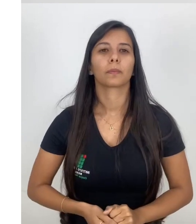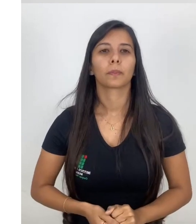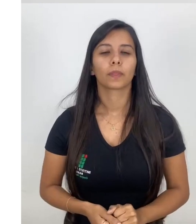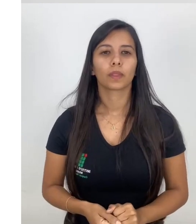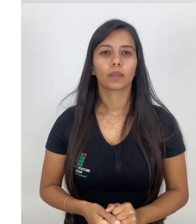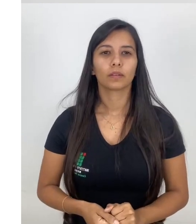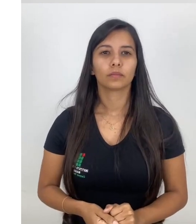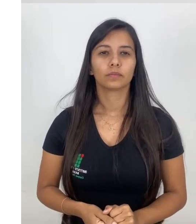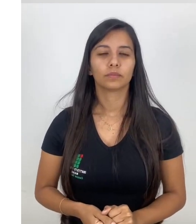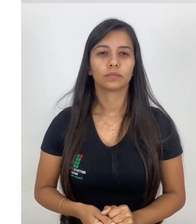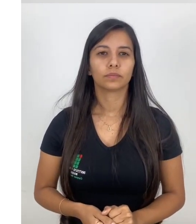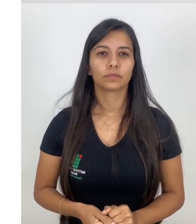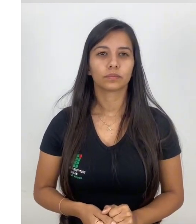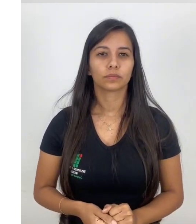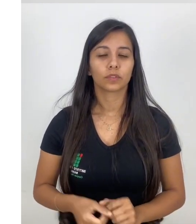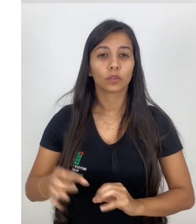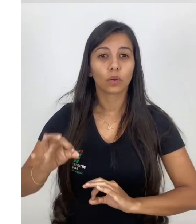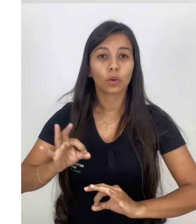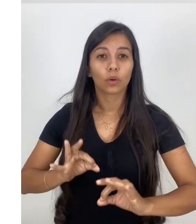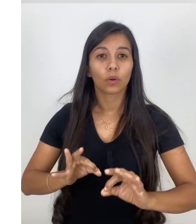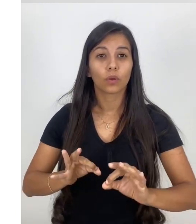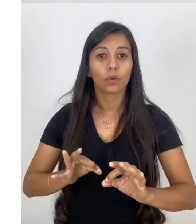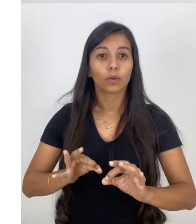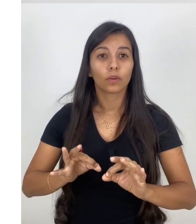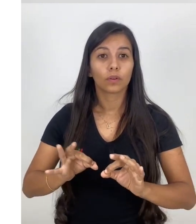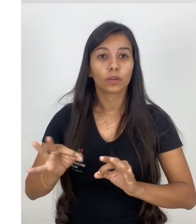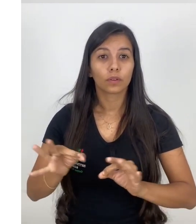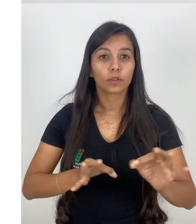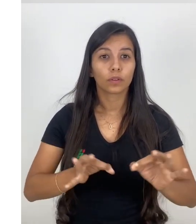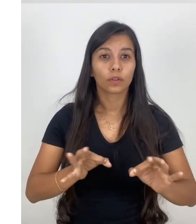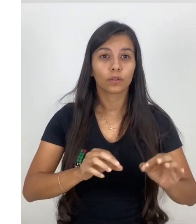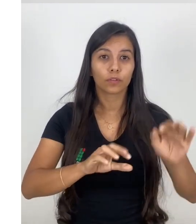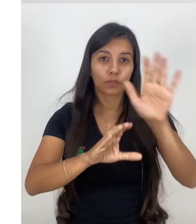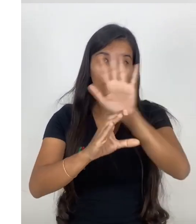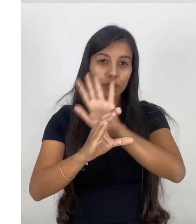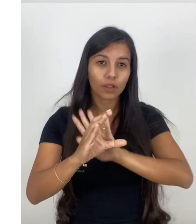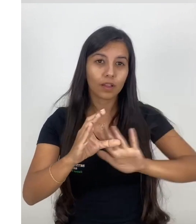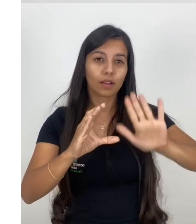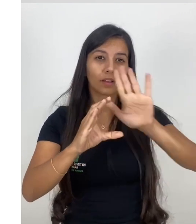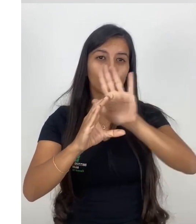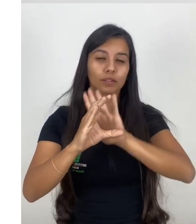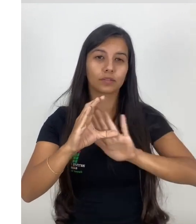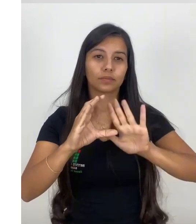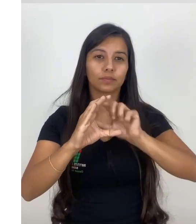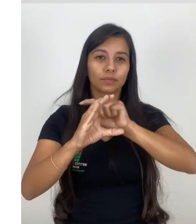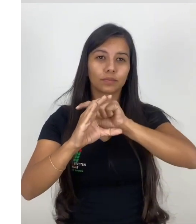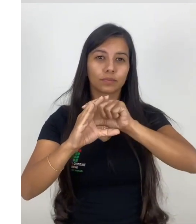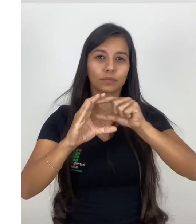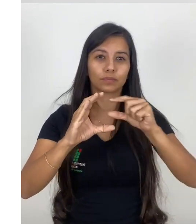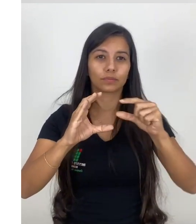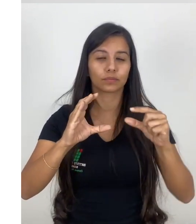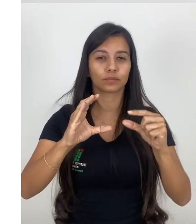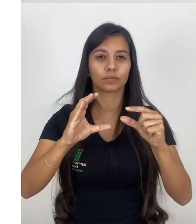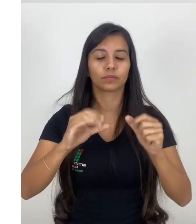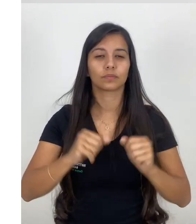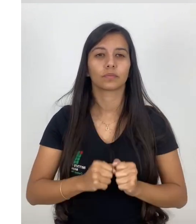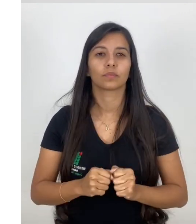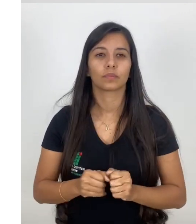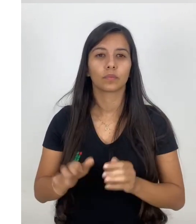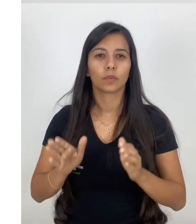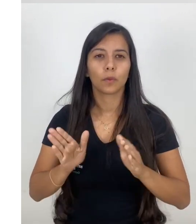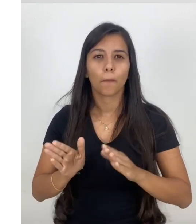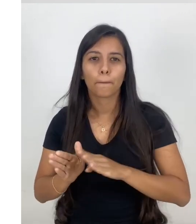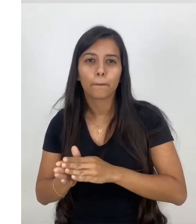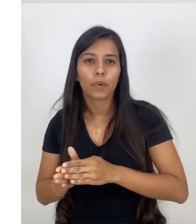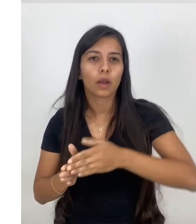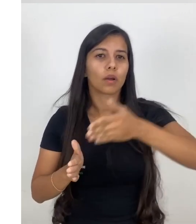múltiplo de 2 aqui nesse momento. E aí eles ficam, então, alinhados nessa placa equatorial. Quando a gente vai